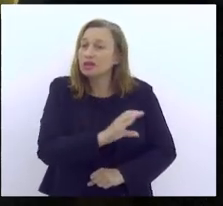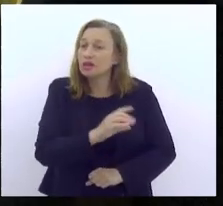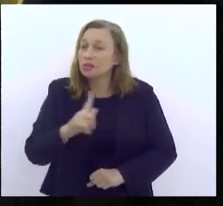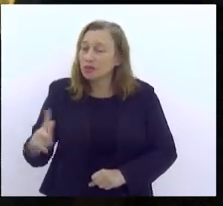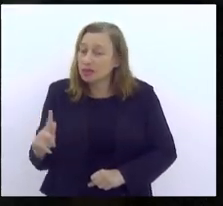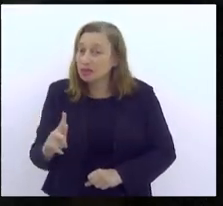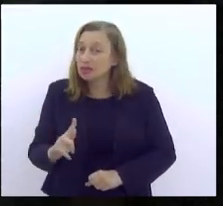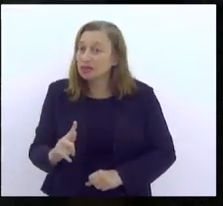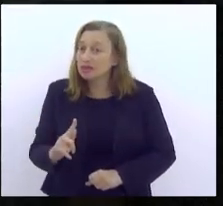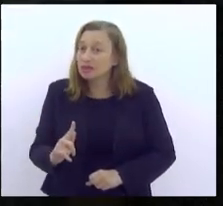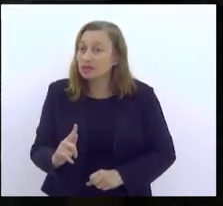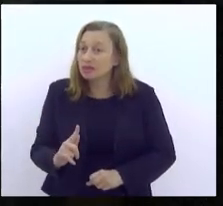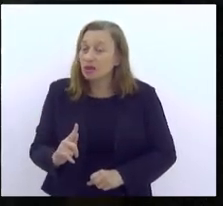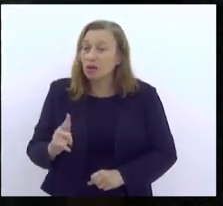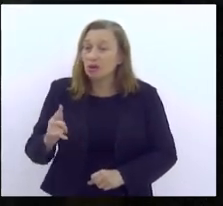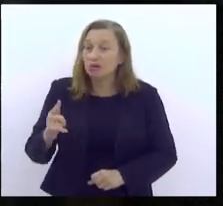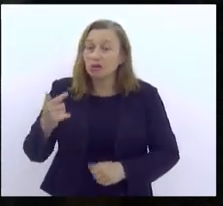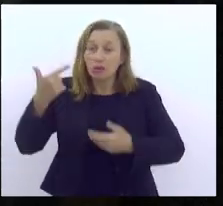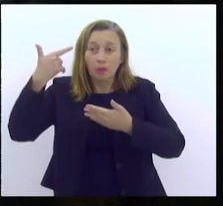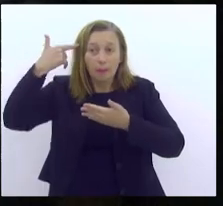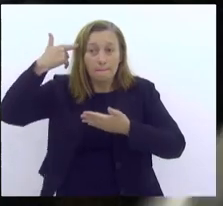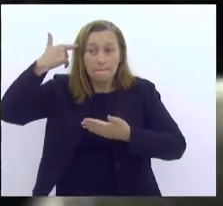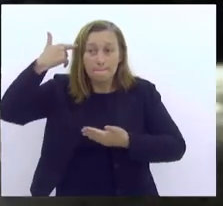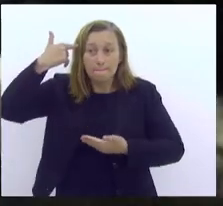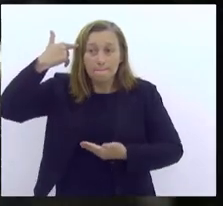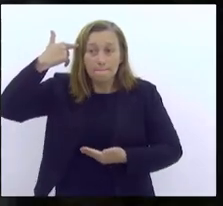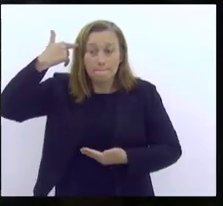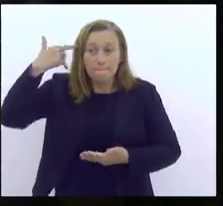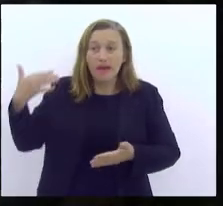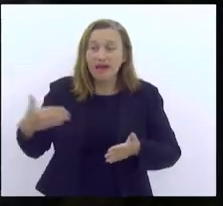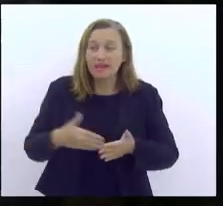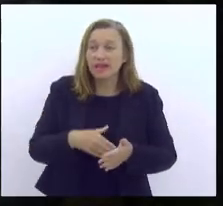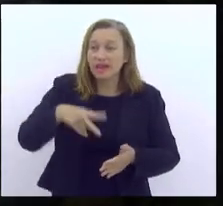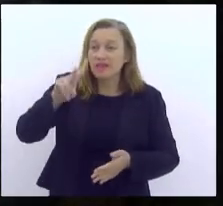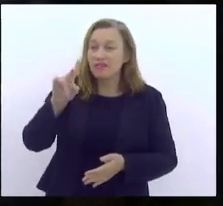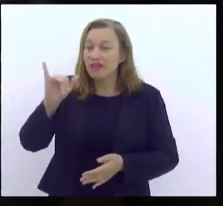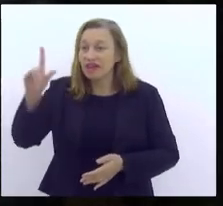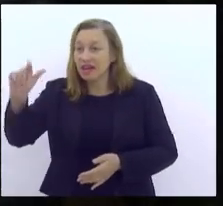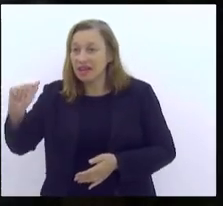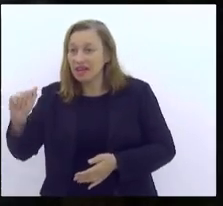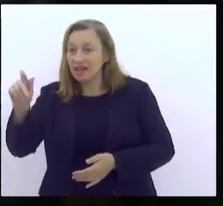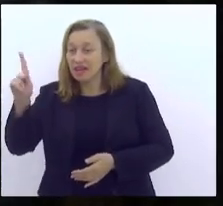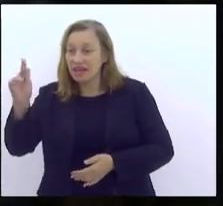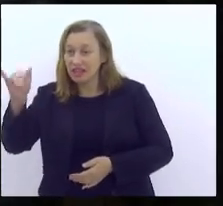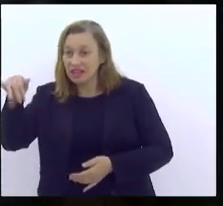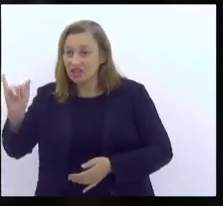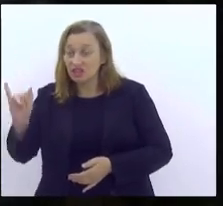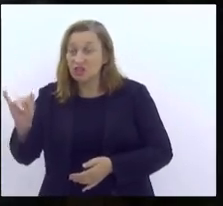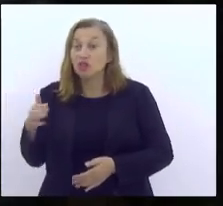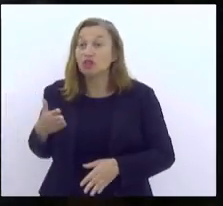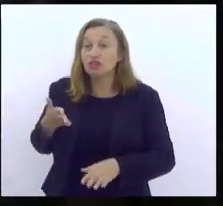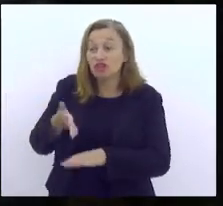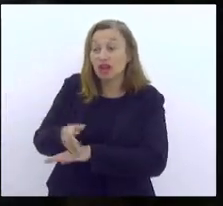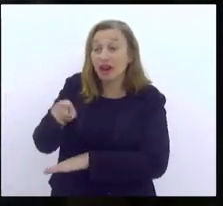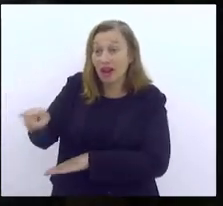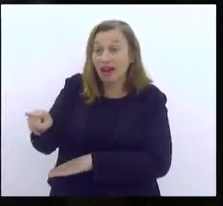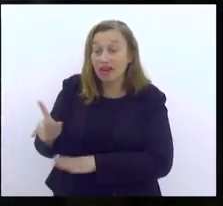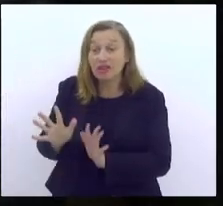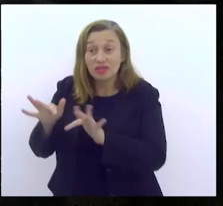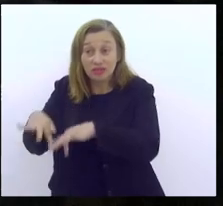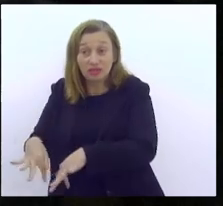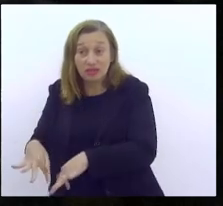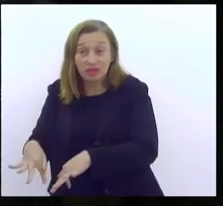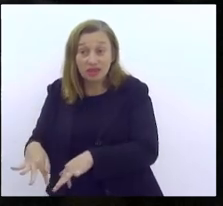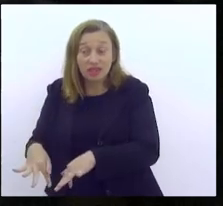Paz de Campo Grande, com a pistola na minha cabeça, até Vila Kennedy. E quando eu cheguei na Vila Kennedy, lá no final, depois de passar